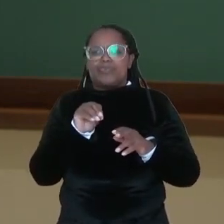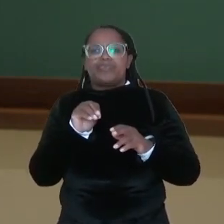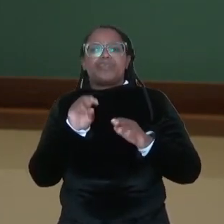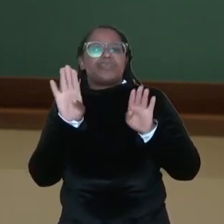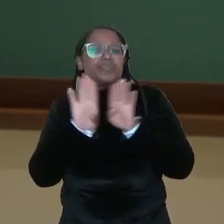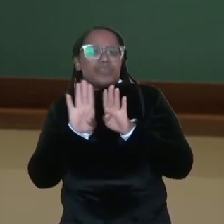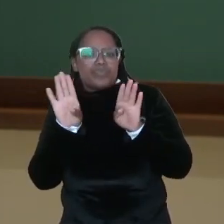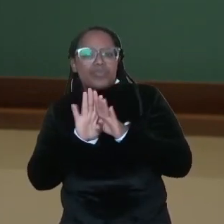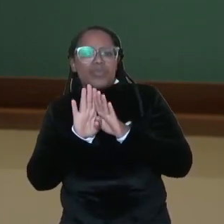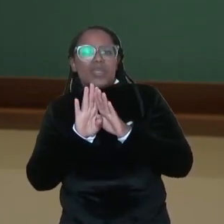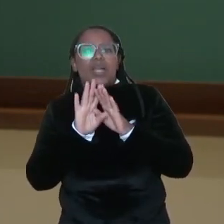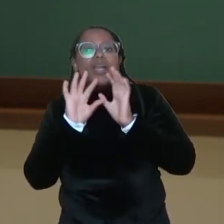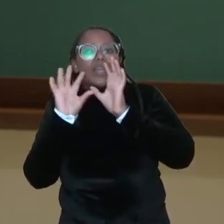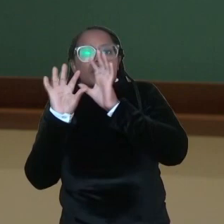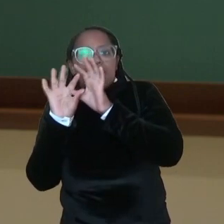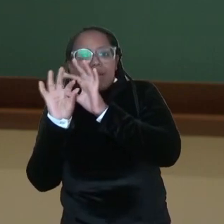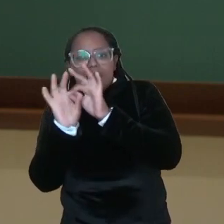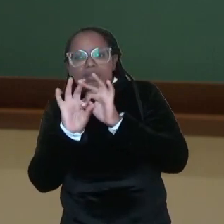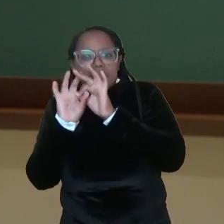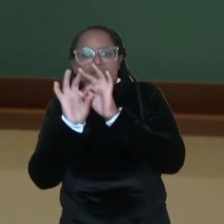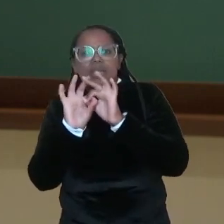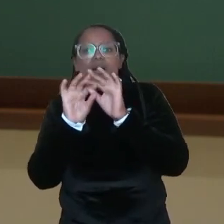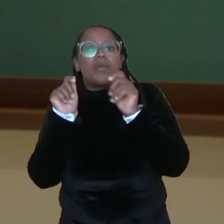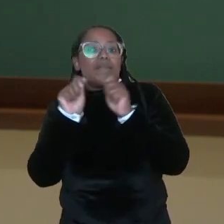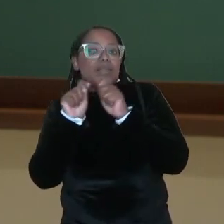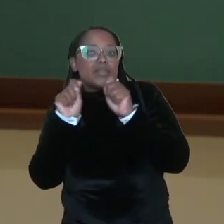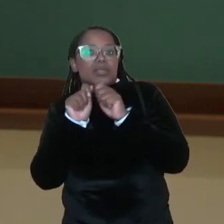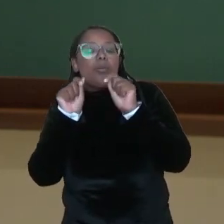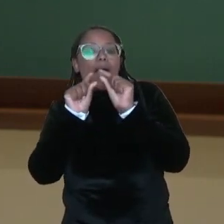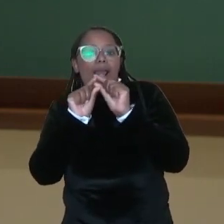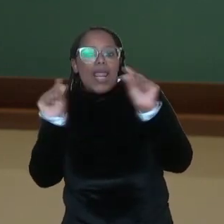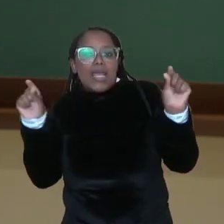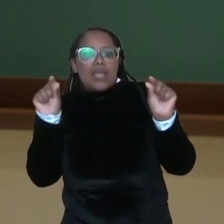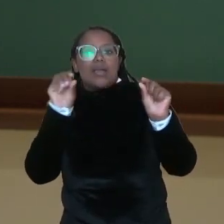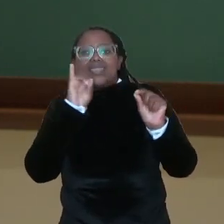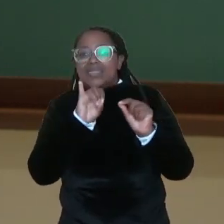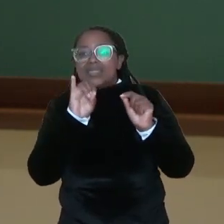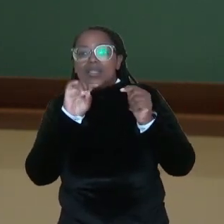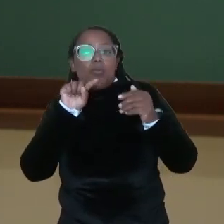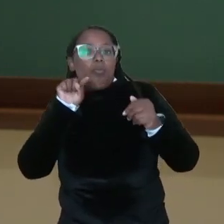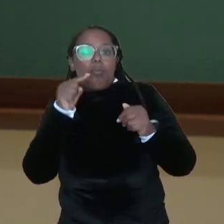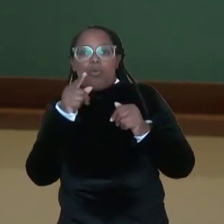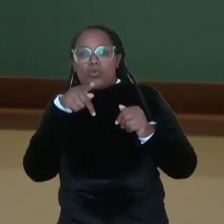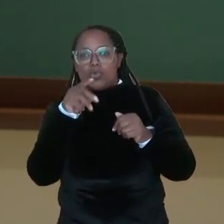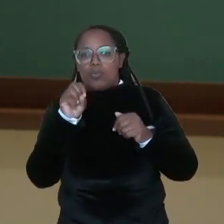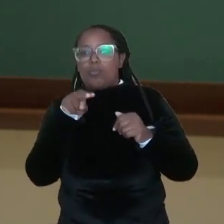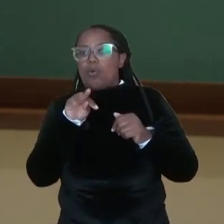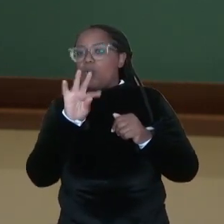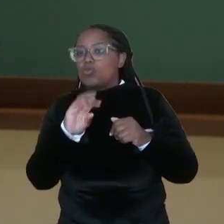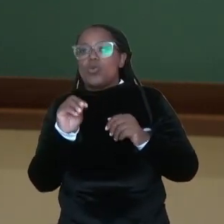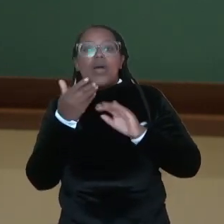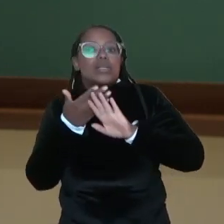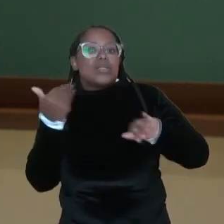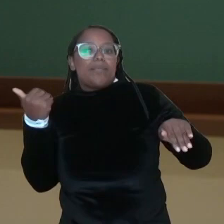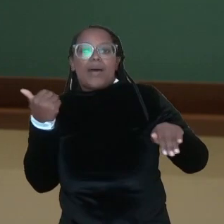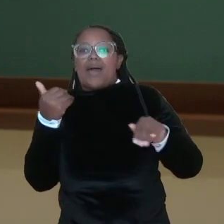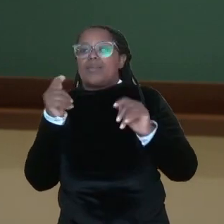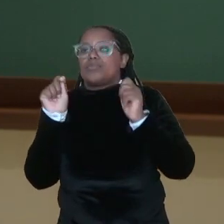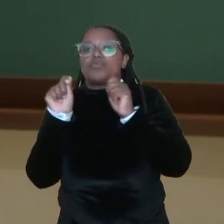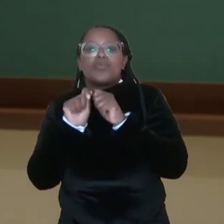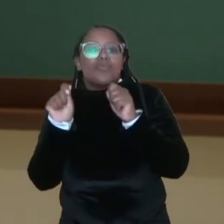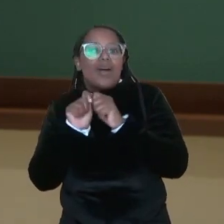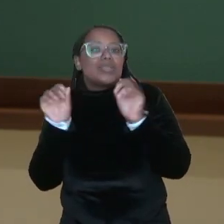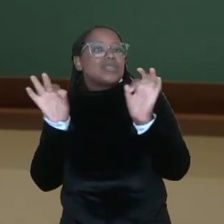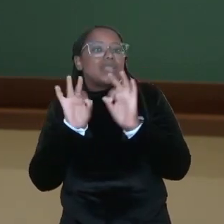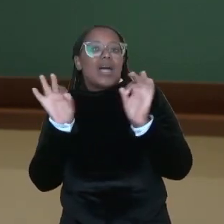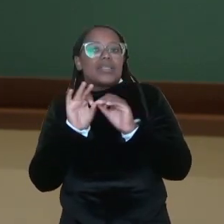ligado a outro ponto, que ligado a outro ponto, vai formar uma linha, mais um ponto separado de outro ponto, são pontos que também são utilizados